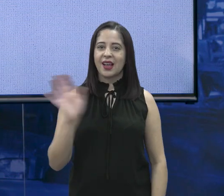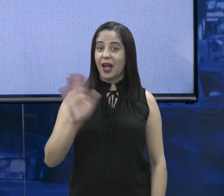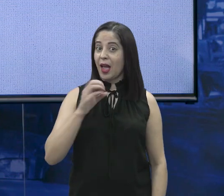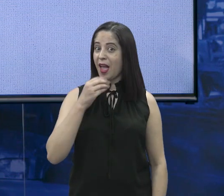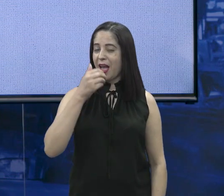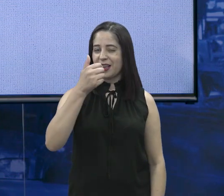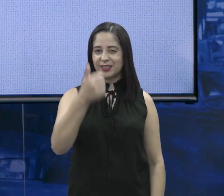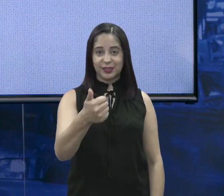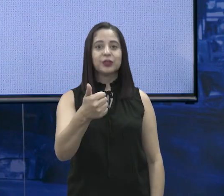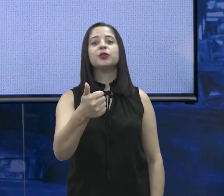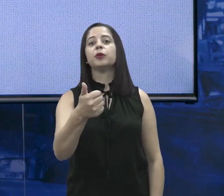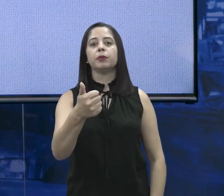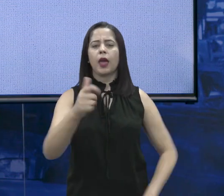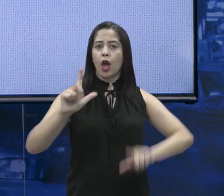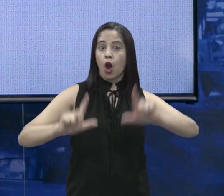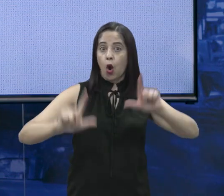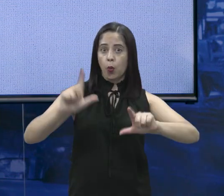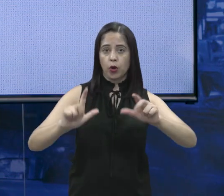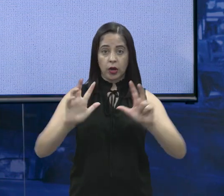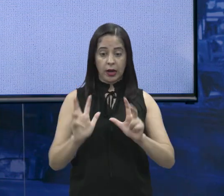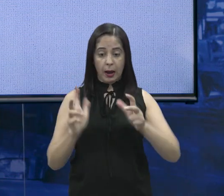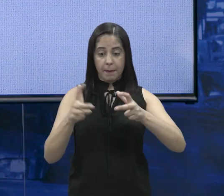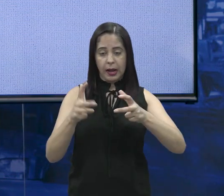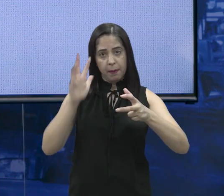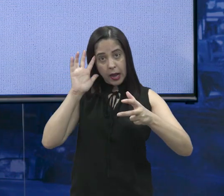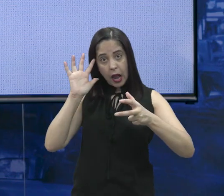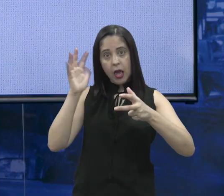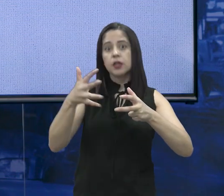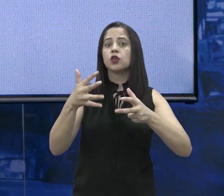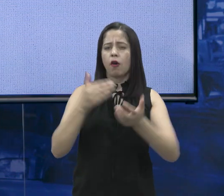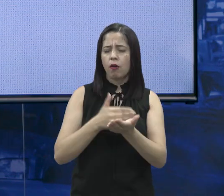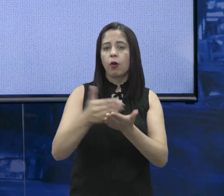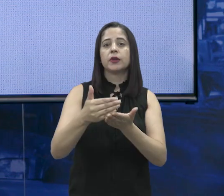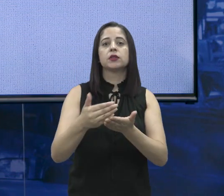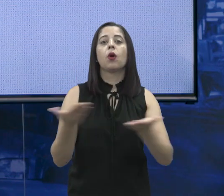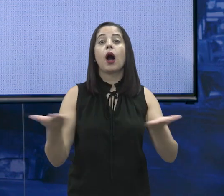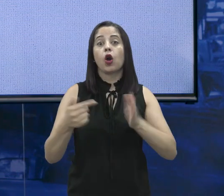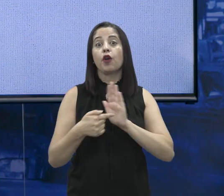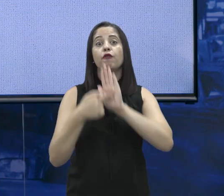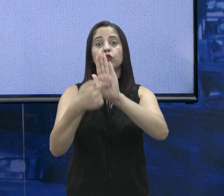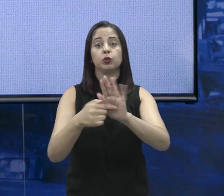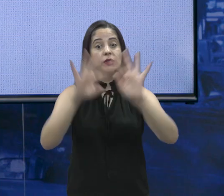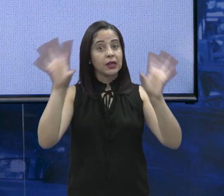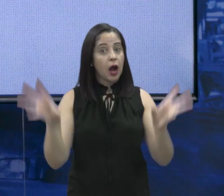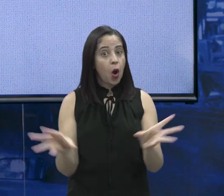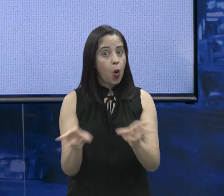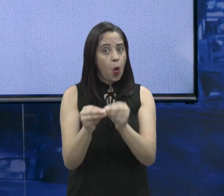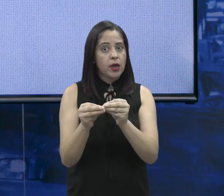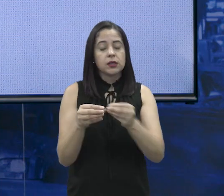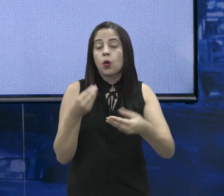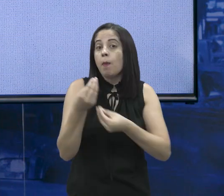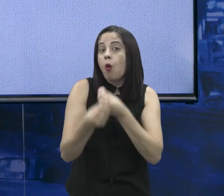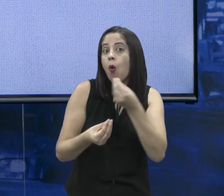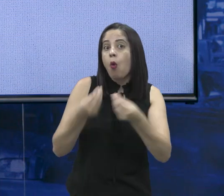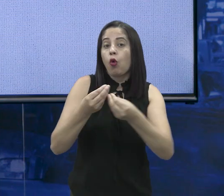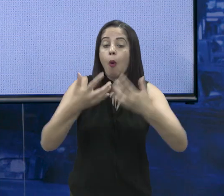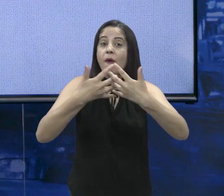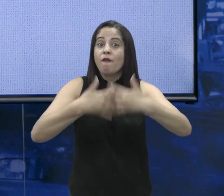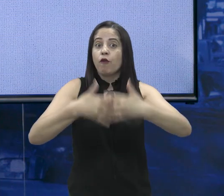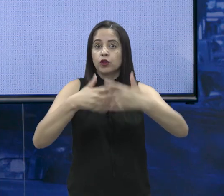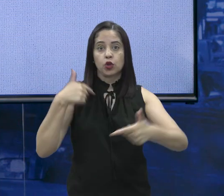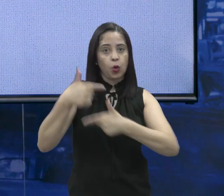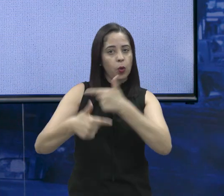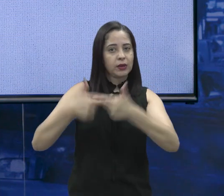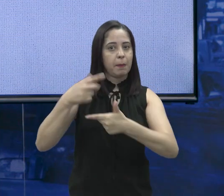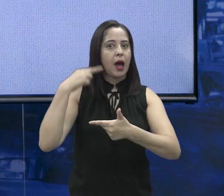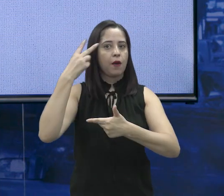Oi, gente, tudo bem por aí? Mais uma ação parlamentar na área. Por aqui vamos te apresentar um balanço de como foi o trabalho